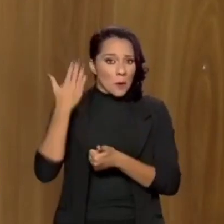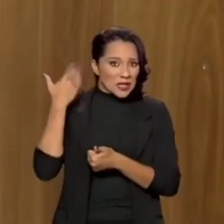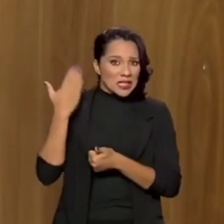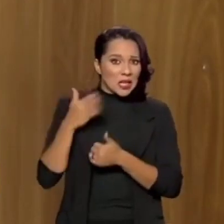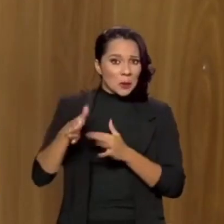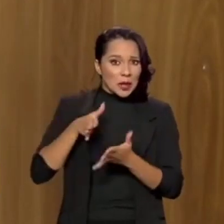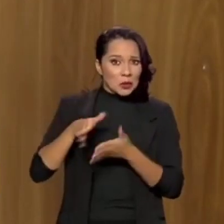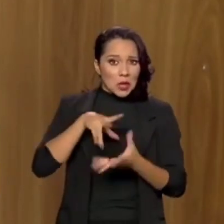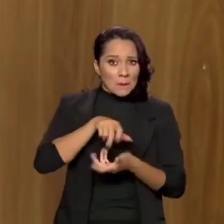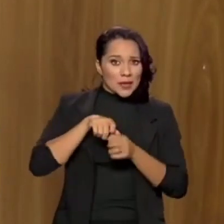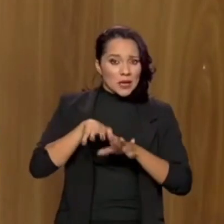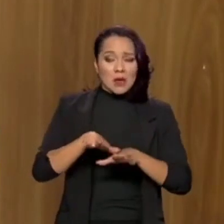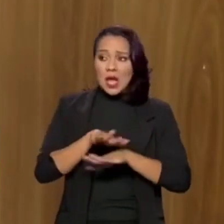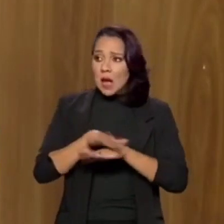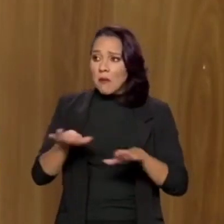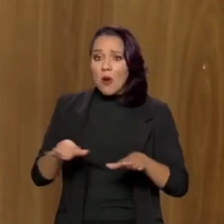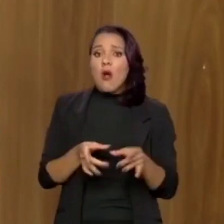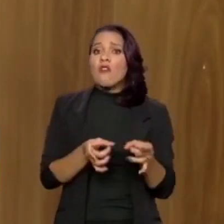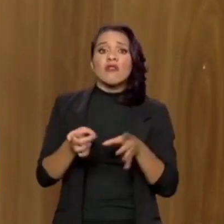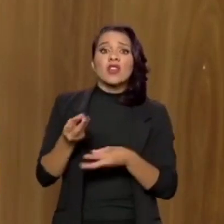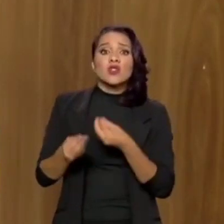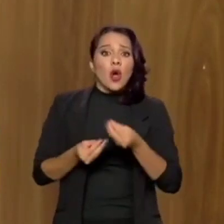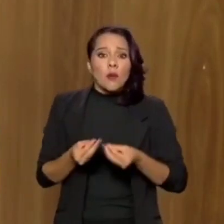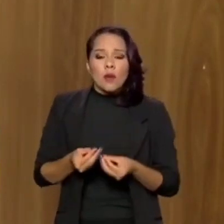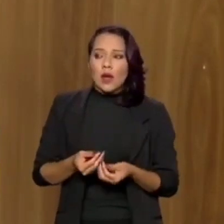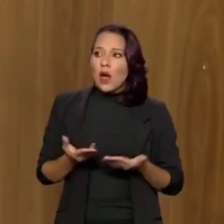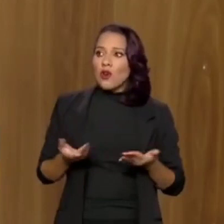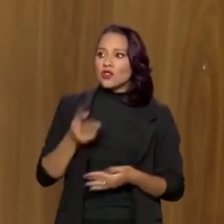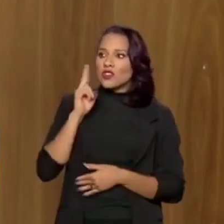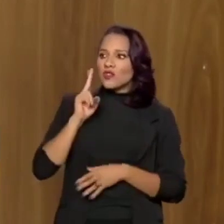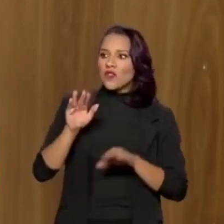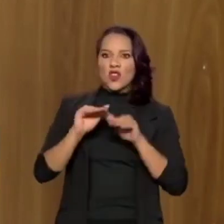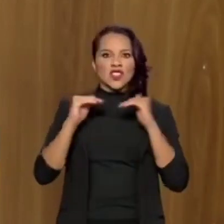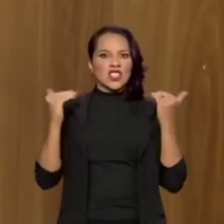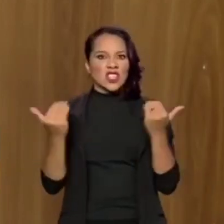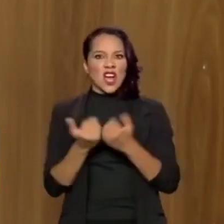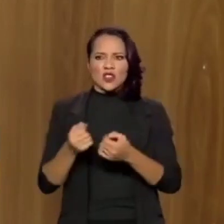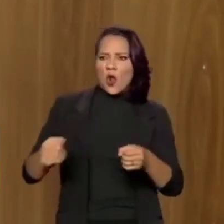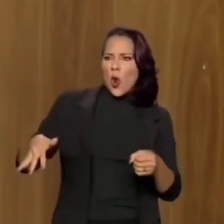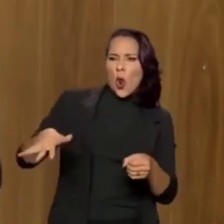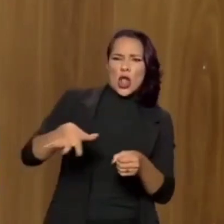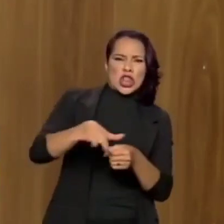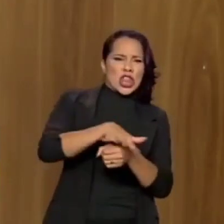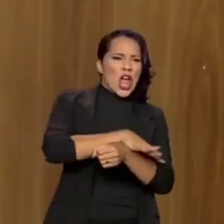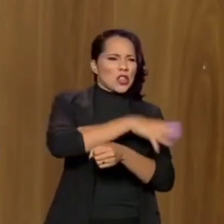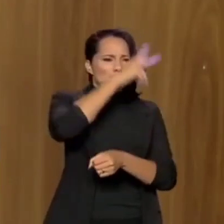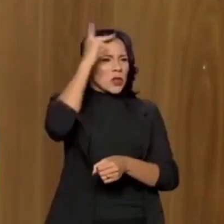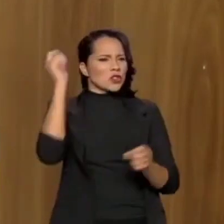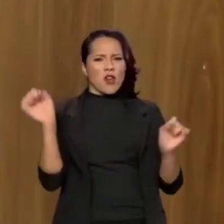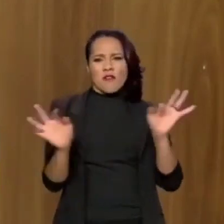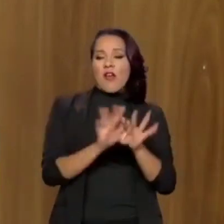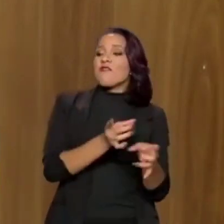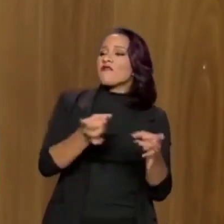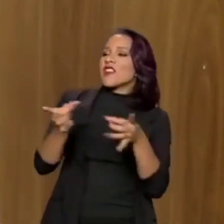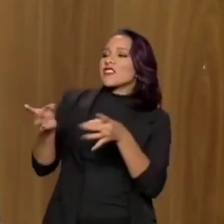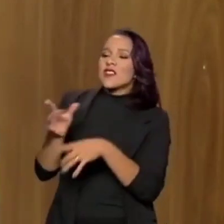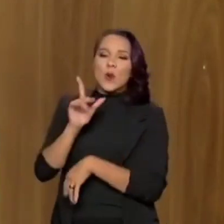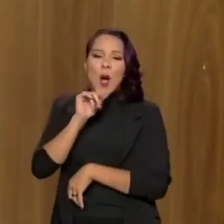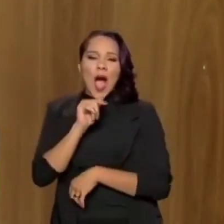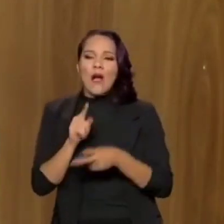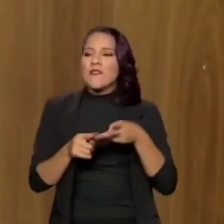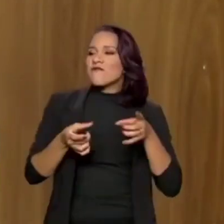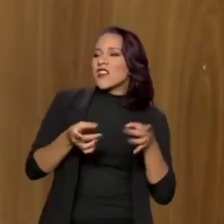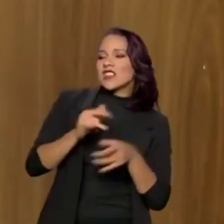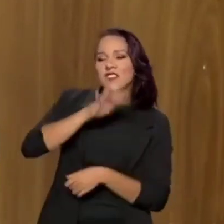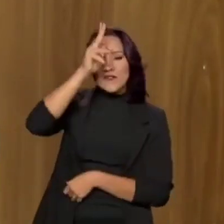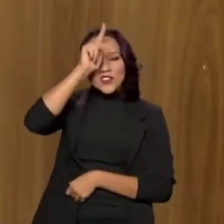parou tudo. Então é com alegria imensa que a gente vê hoje os estádios cheios. Todo mundo vendendo água, vendendo